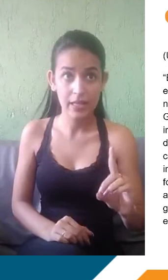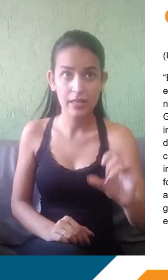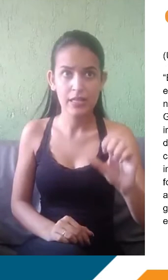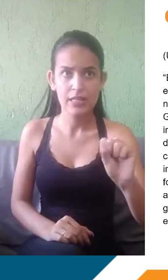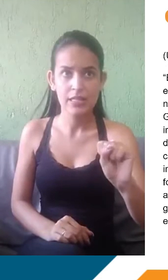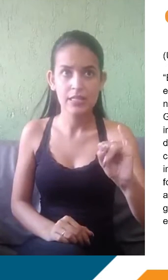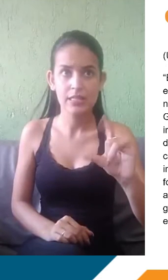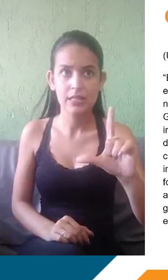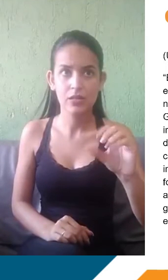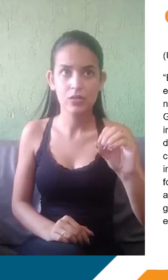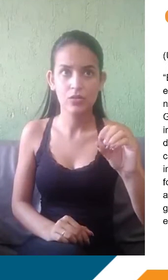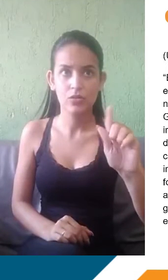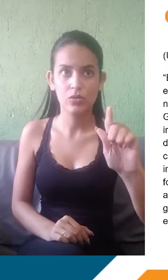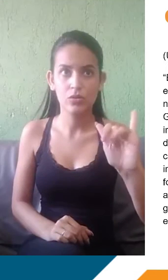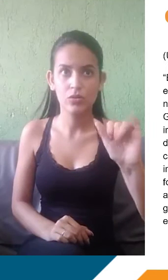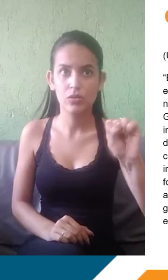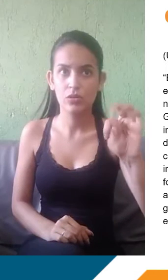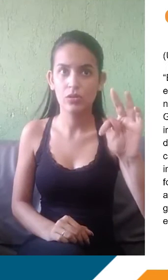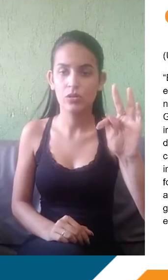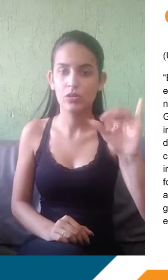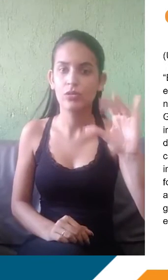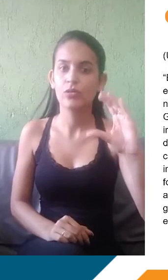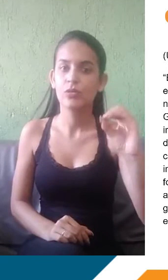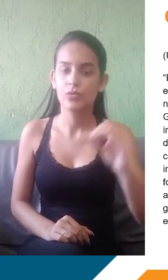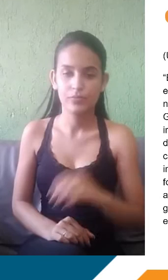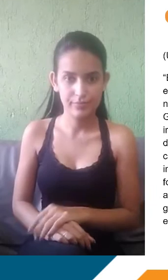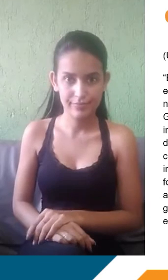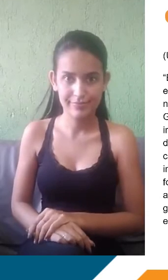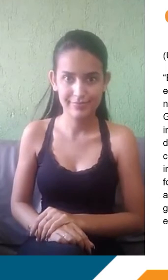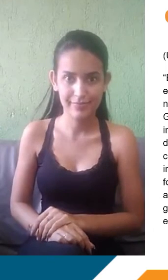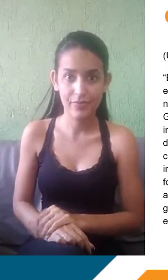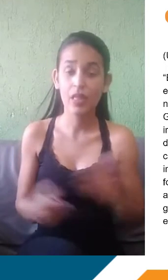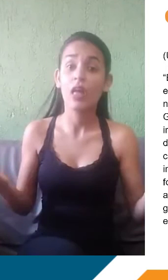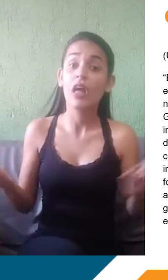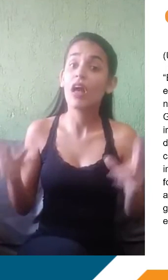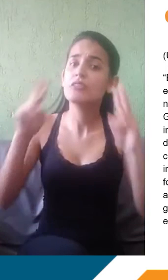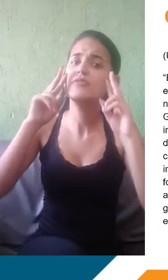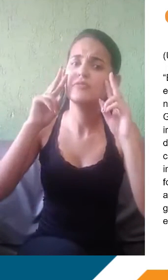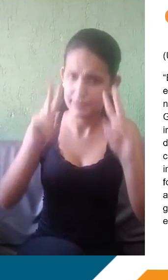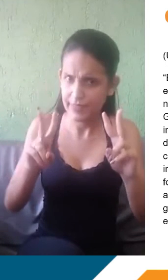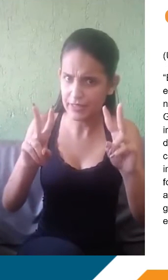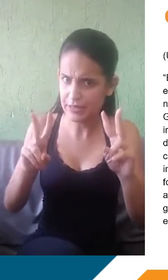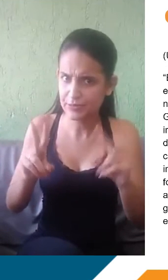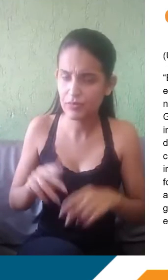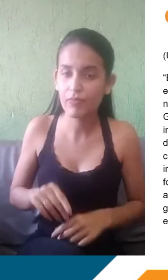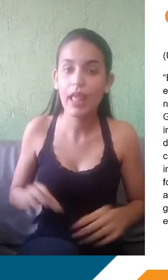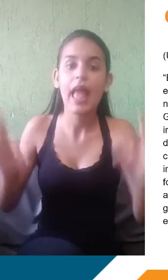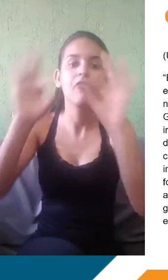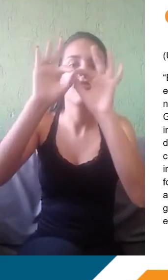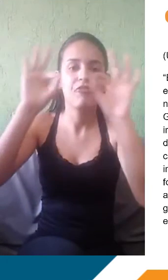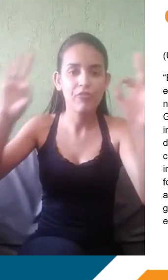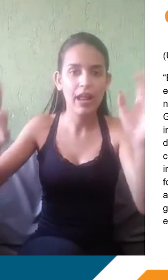Globo. Observemos o trecho destacado para servir de base para o enunciado. Só capazes de colher fatos detalhados